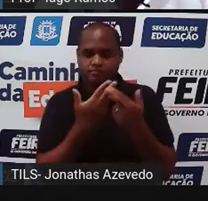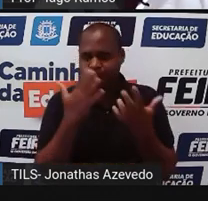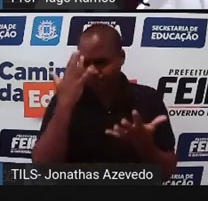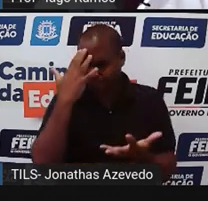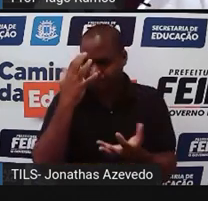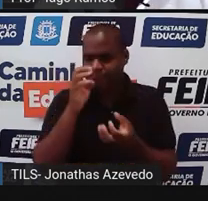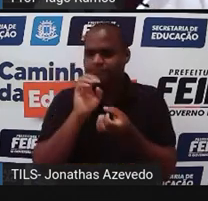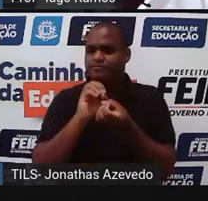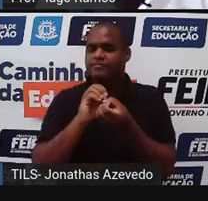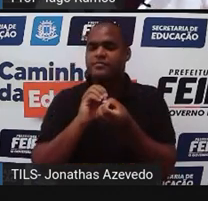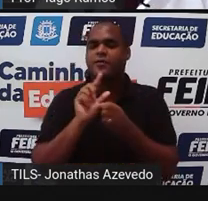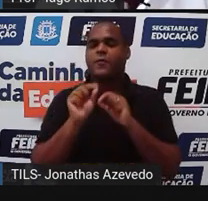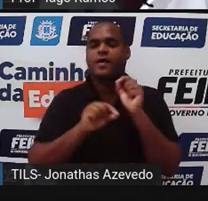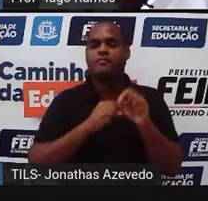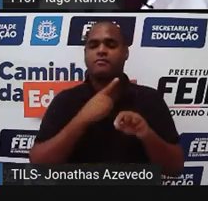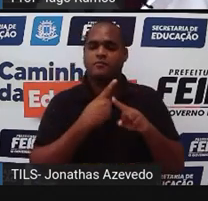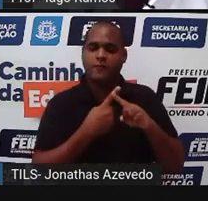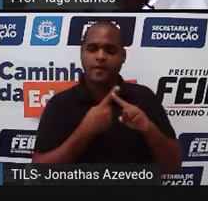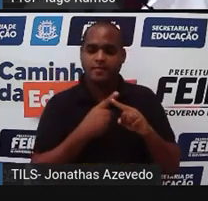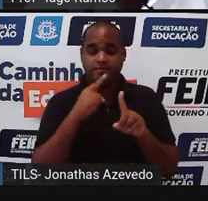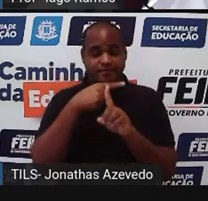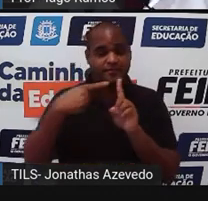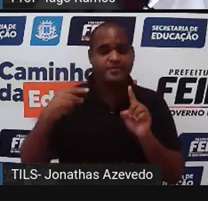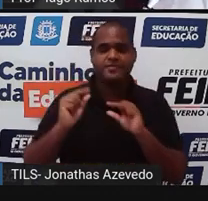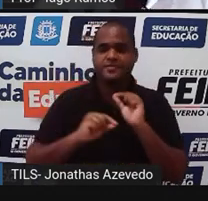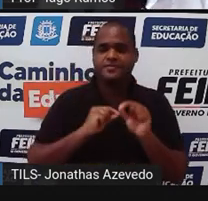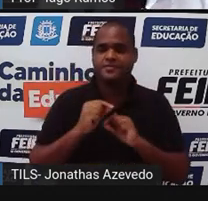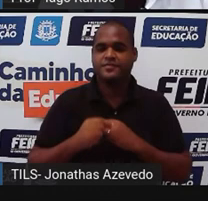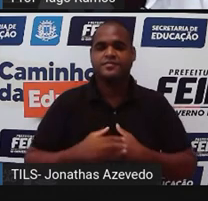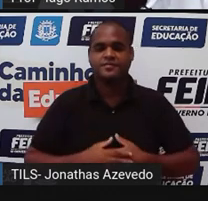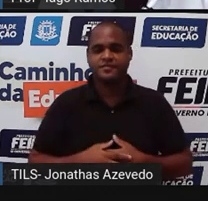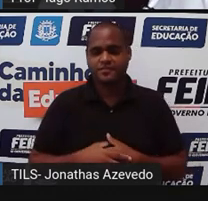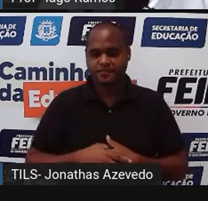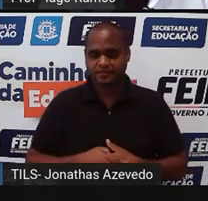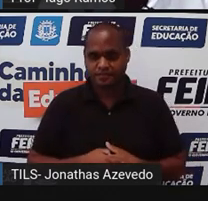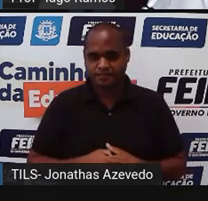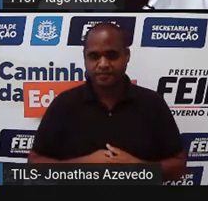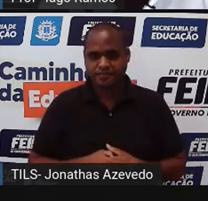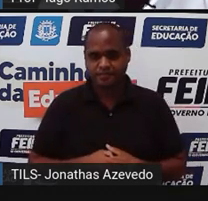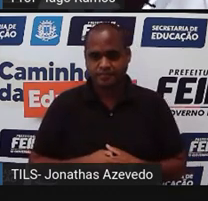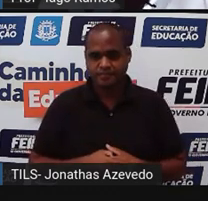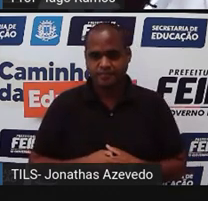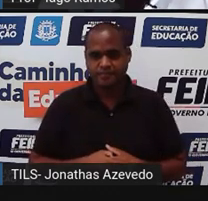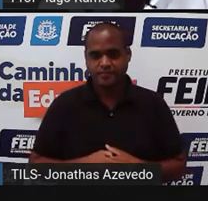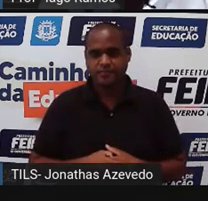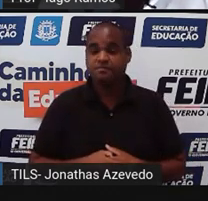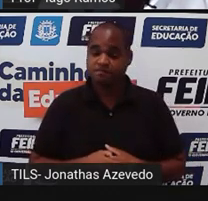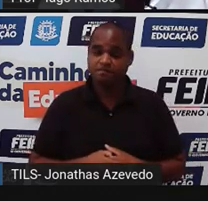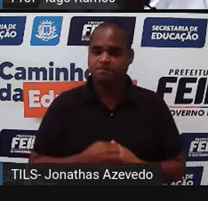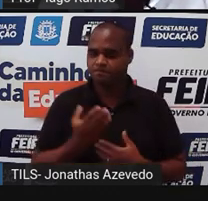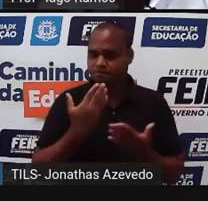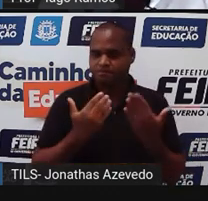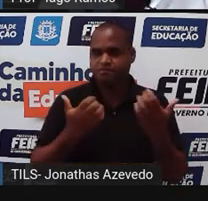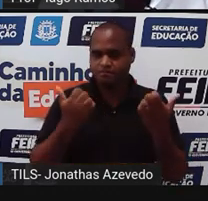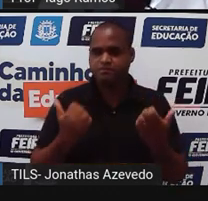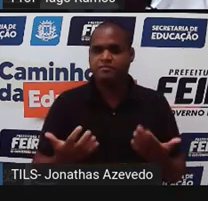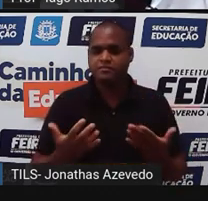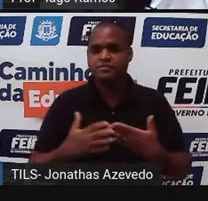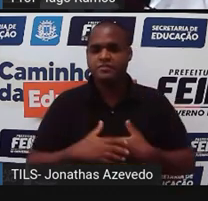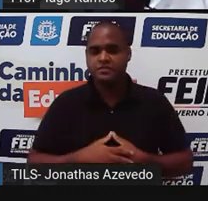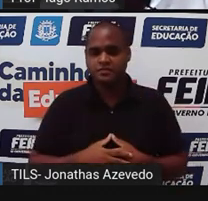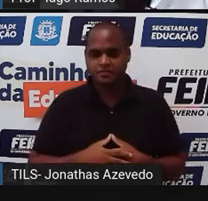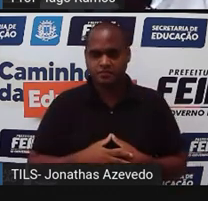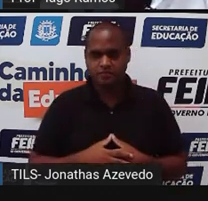mesmo é o porquê que fica a metade tá bom Tá bom então vamos lá